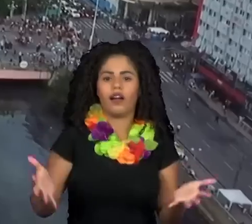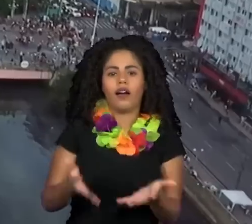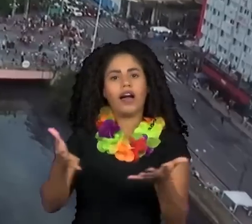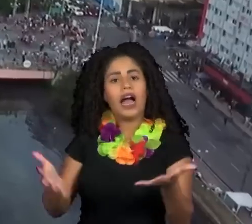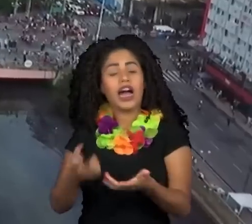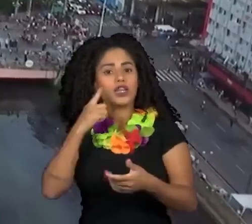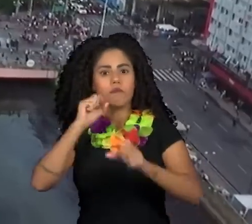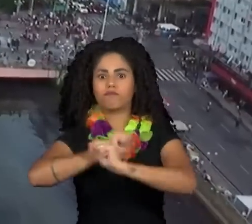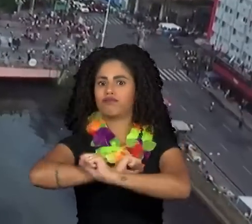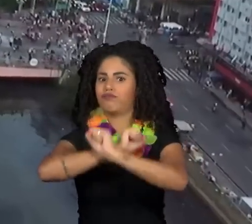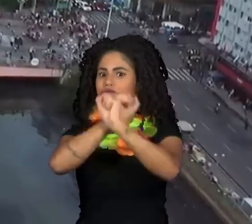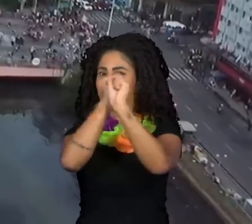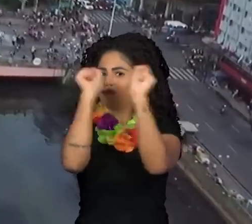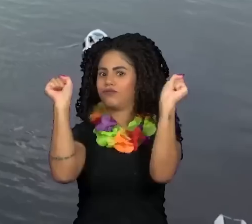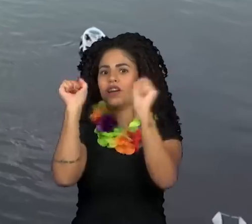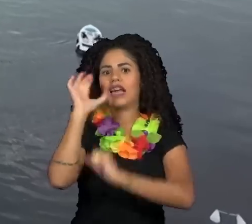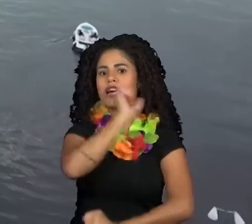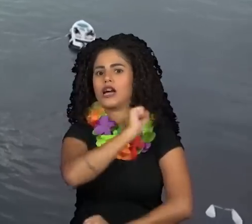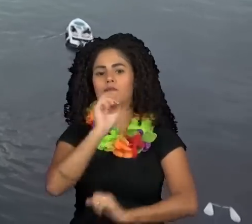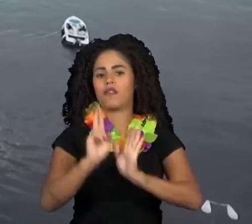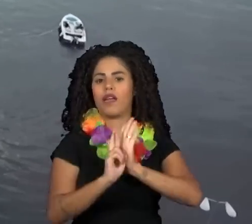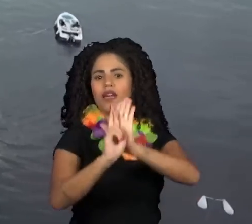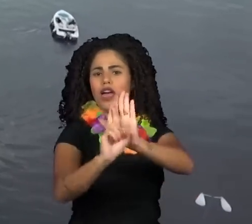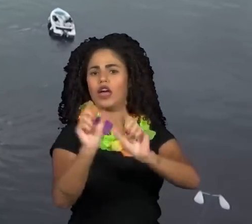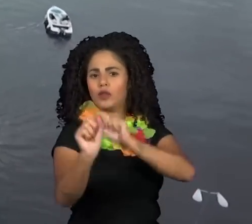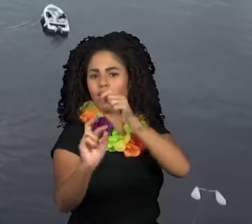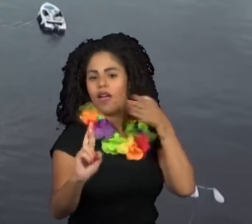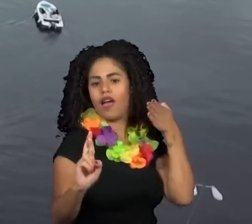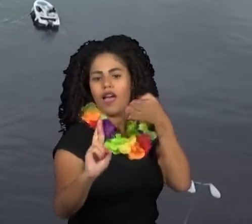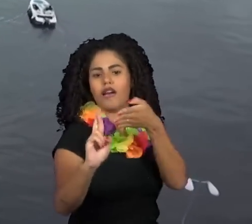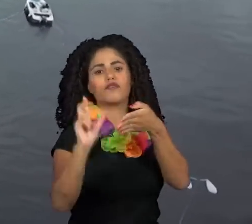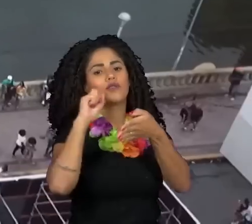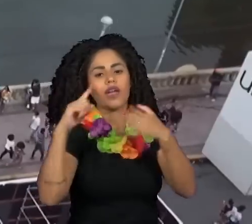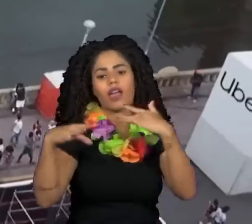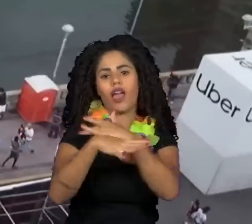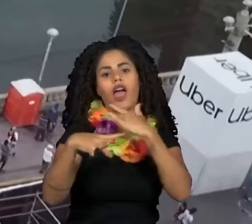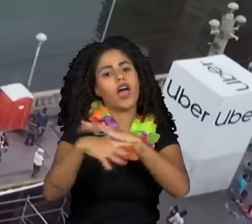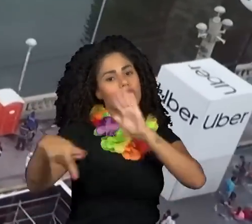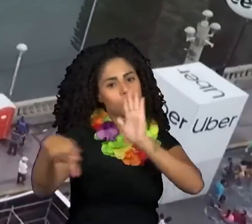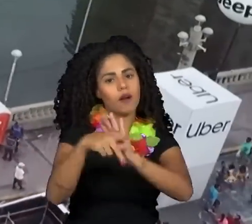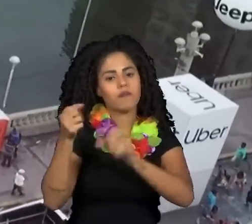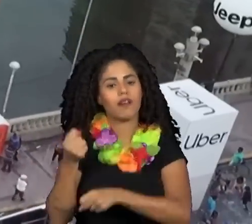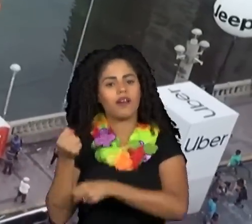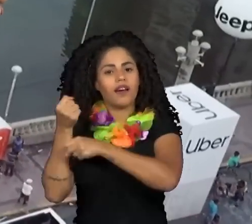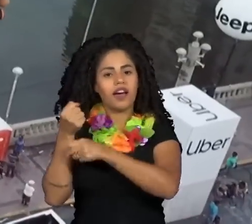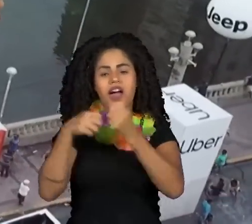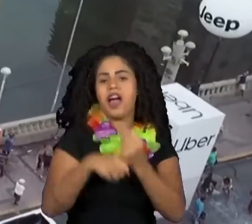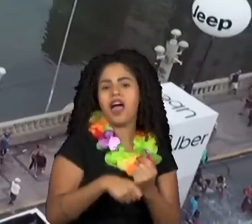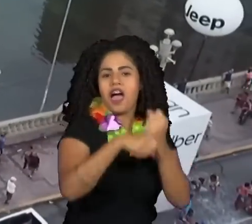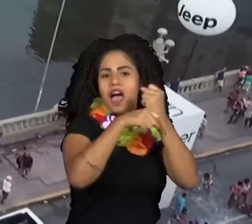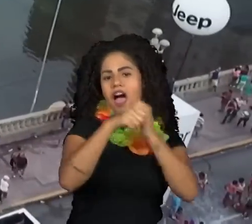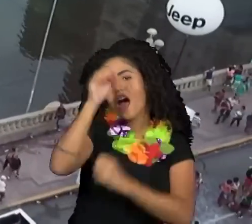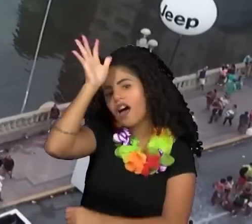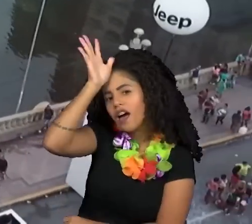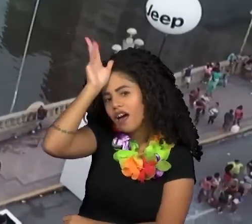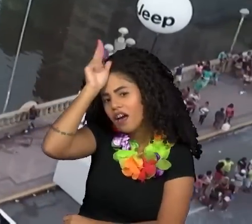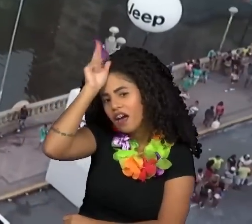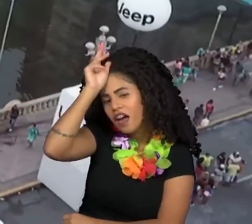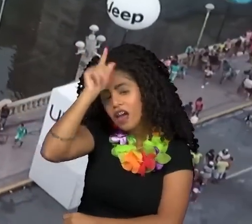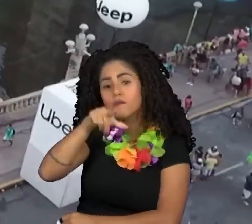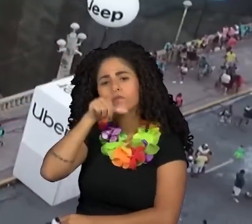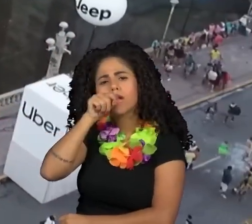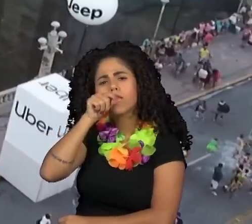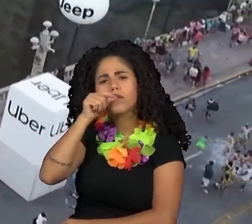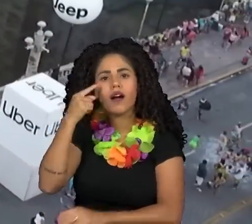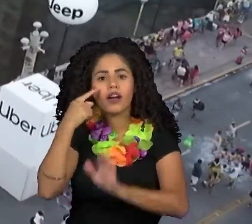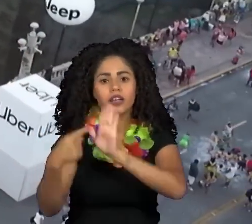logo cedo. E tem uma referência para a cidade, que é do próprio frevo. O Galo da Madrugada acorda São José,